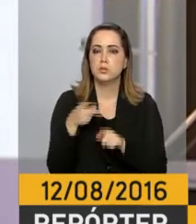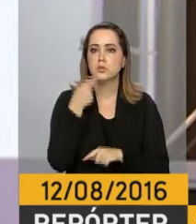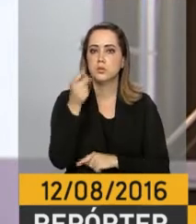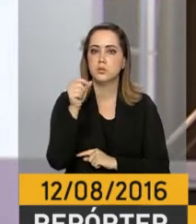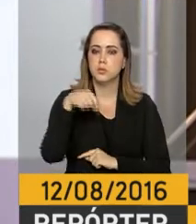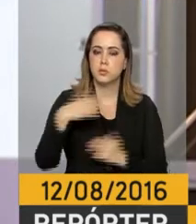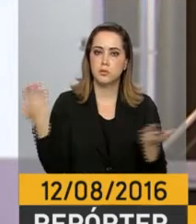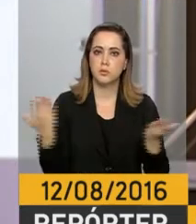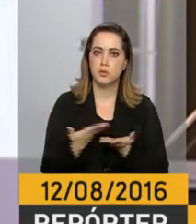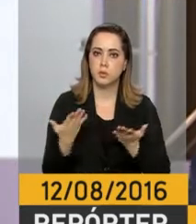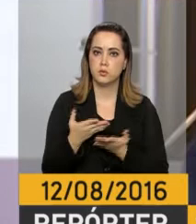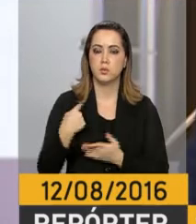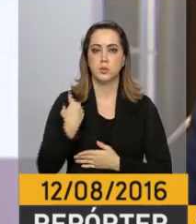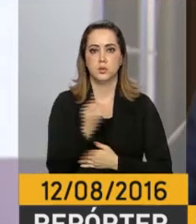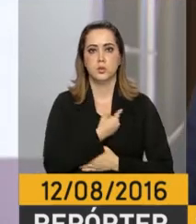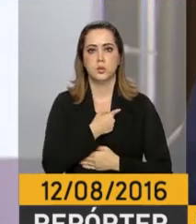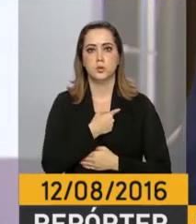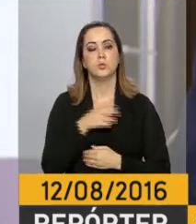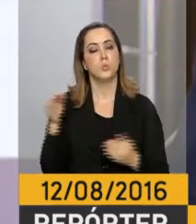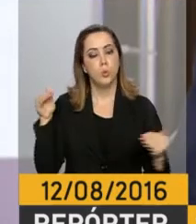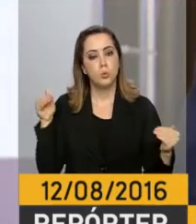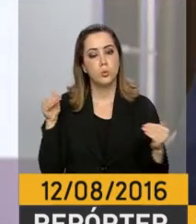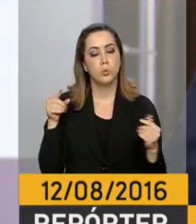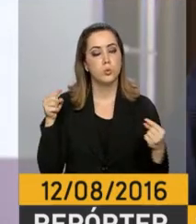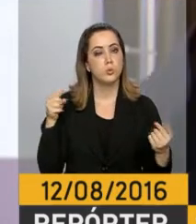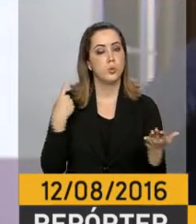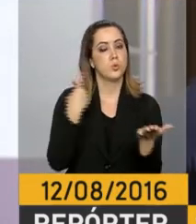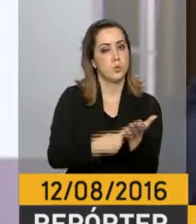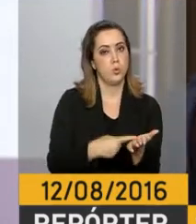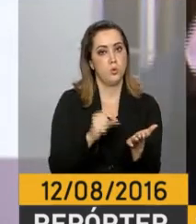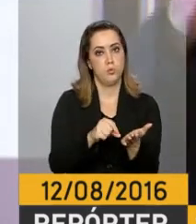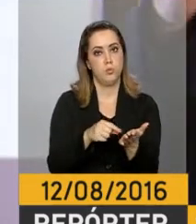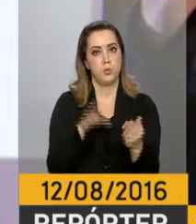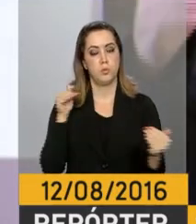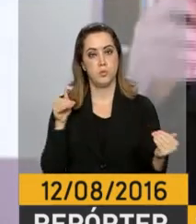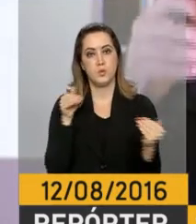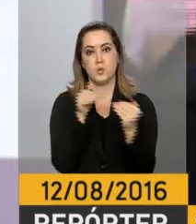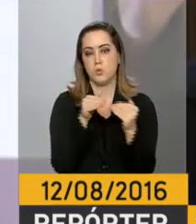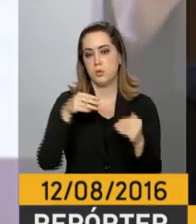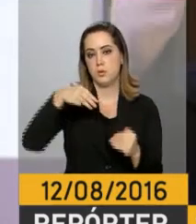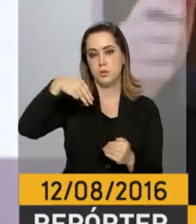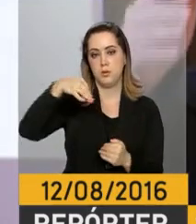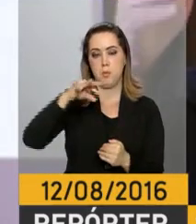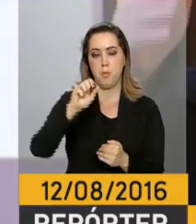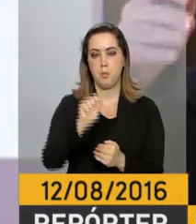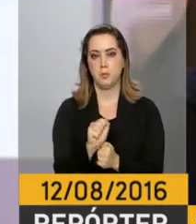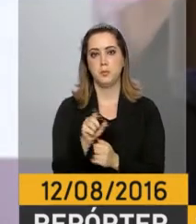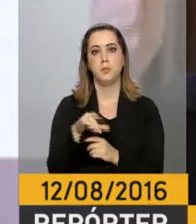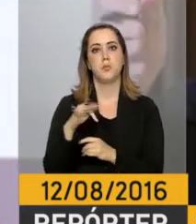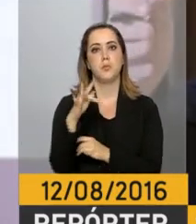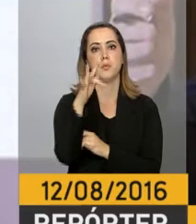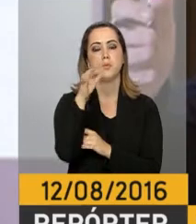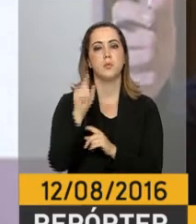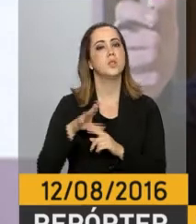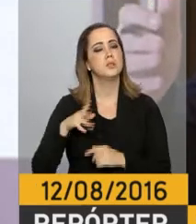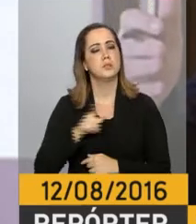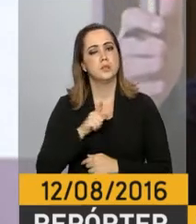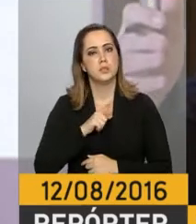nosso compromisso com as metas de inflação em todo o horizonte relevante para a política